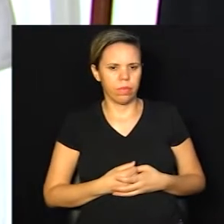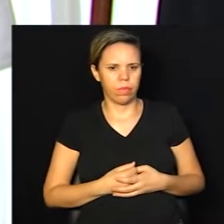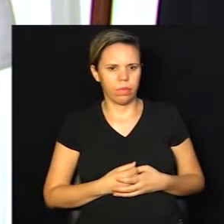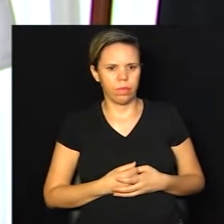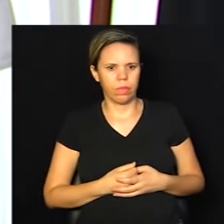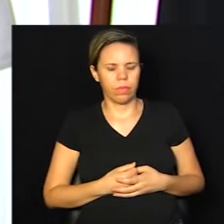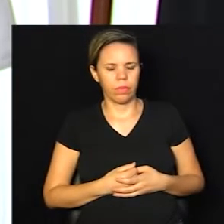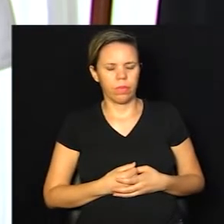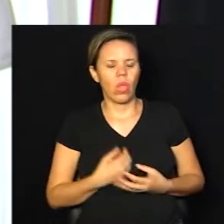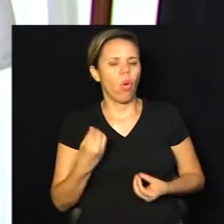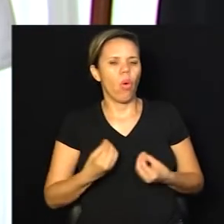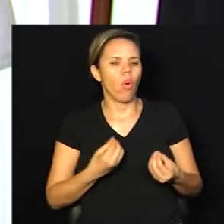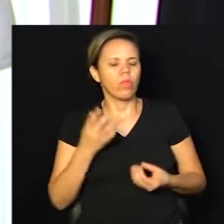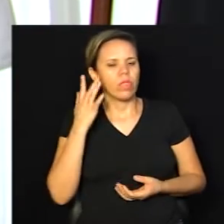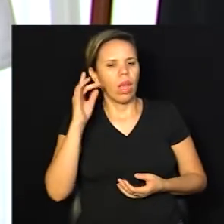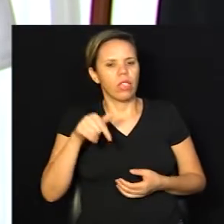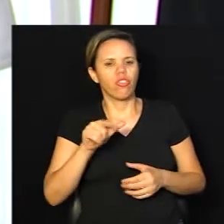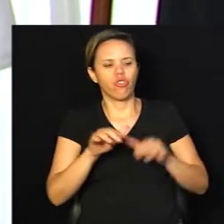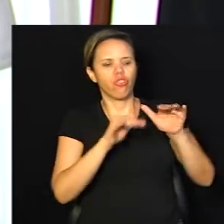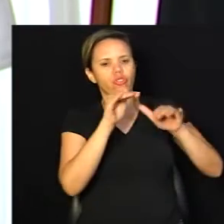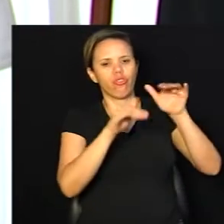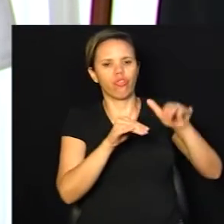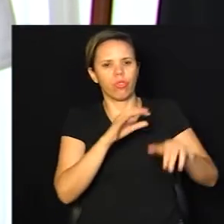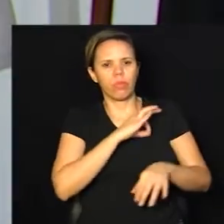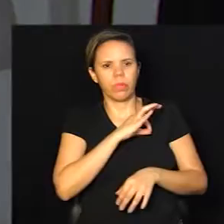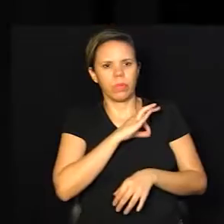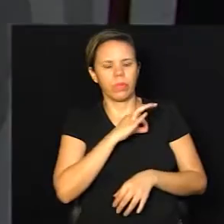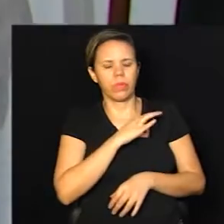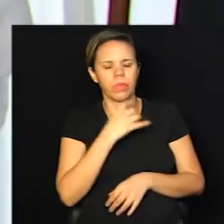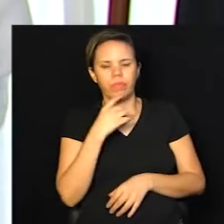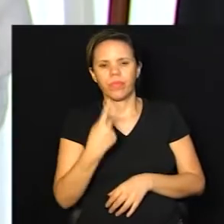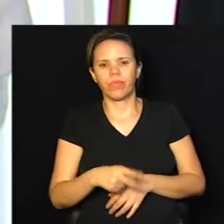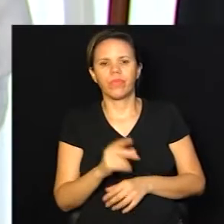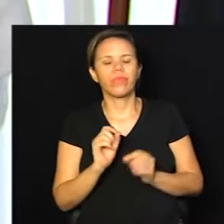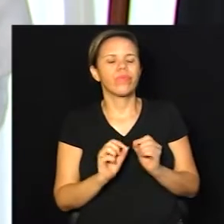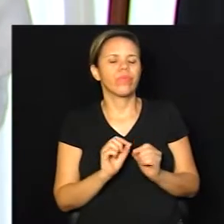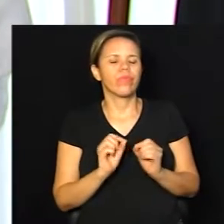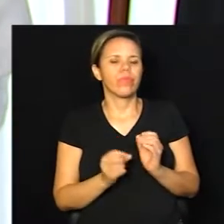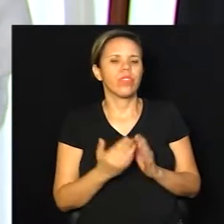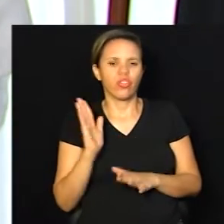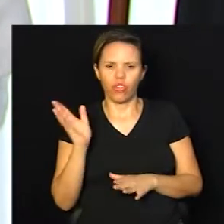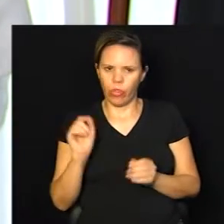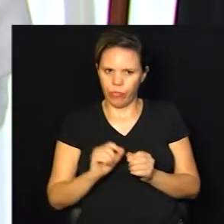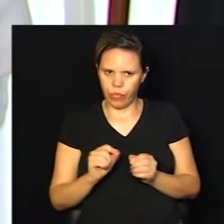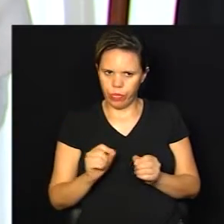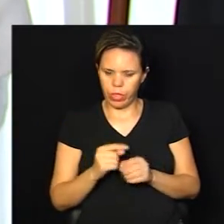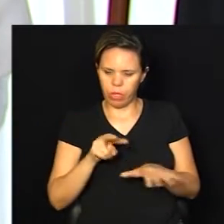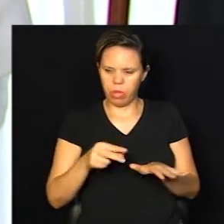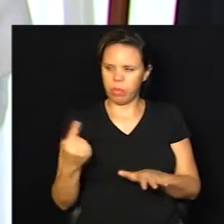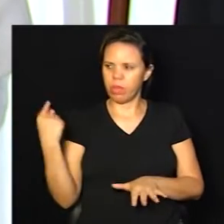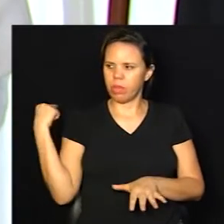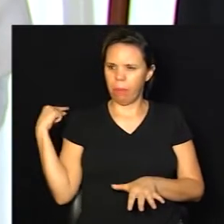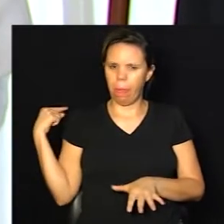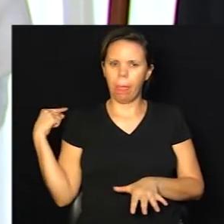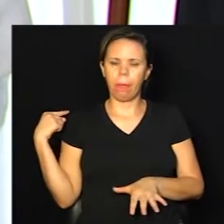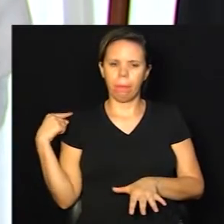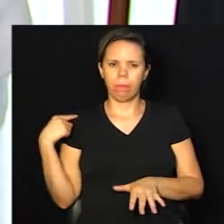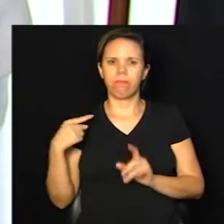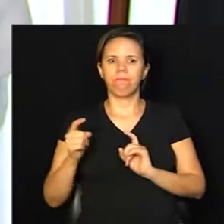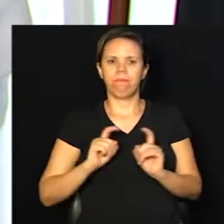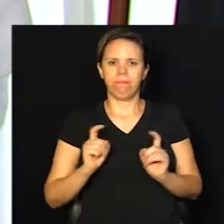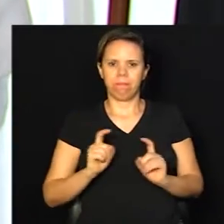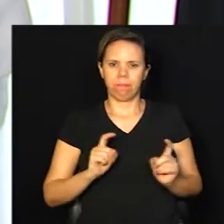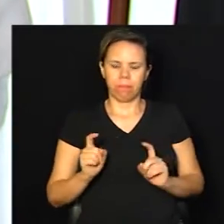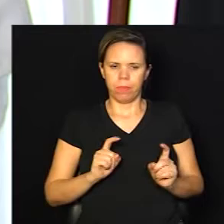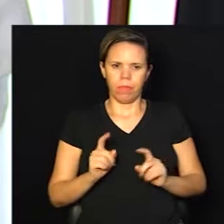Campinas, especificamente, como que está essa logística da Polícia Militar? Em Campinas, né, já fizemos na semana passada